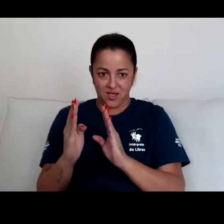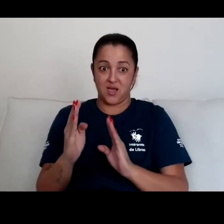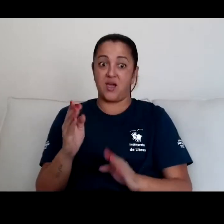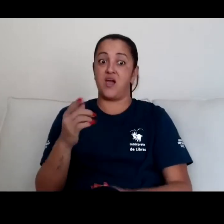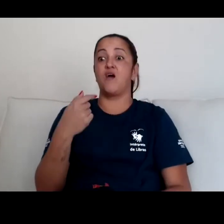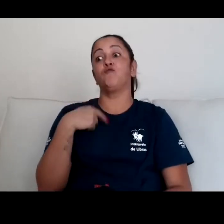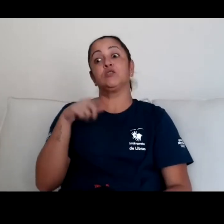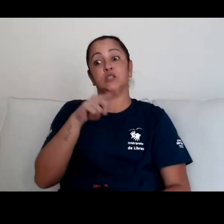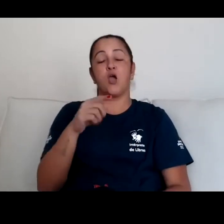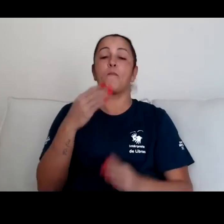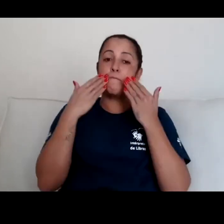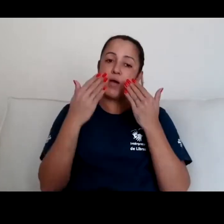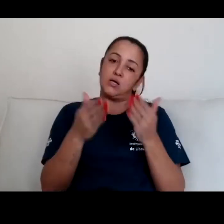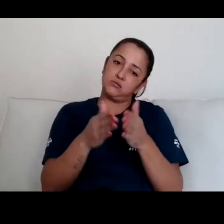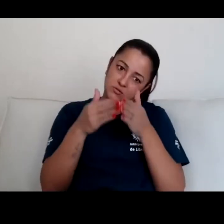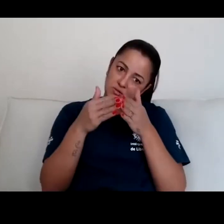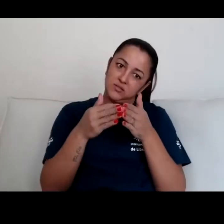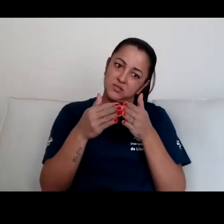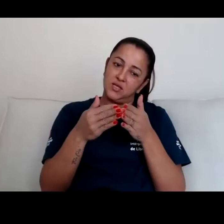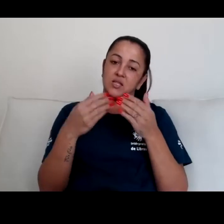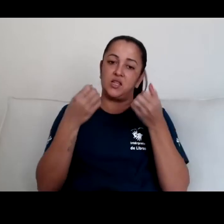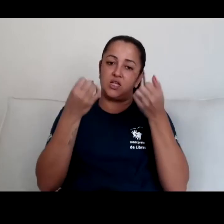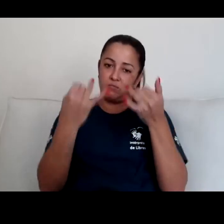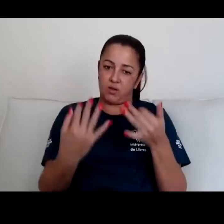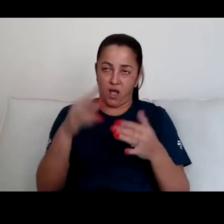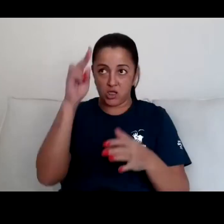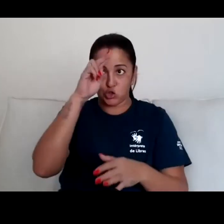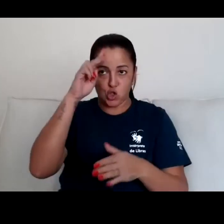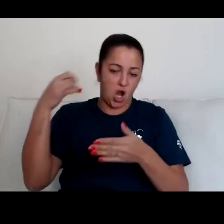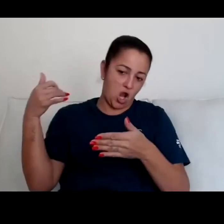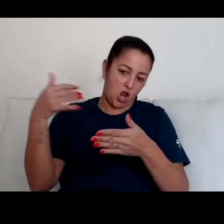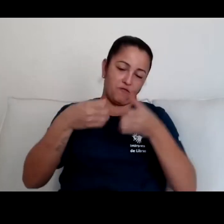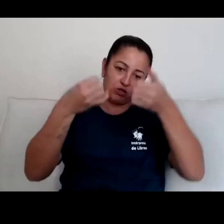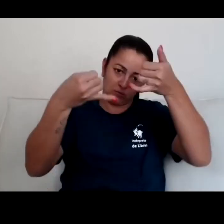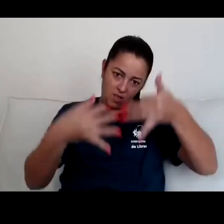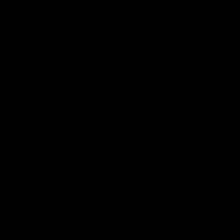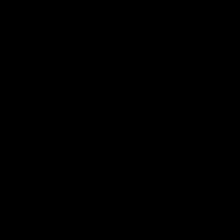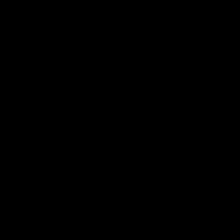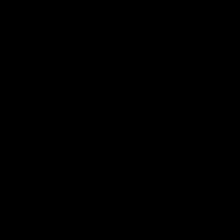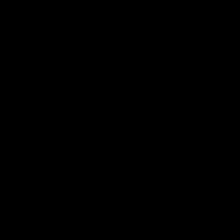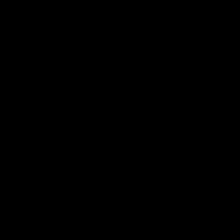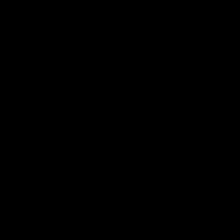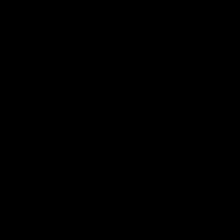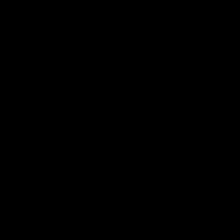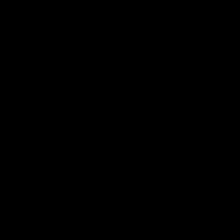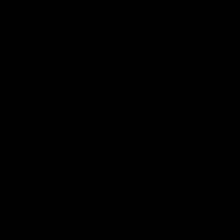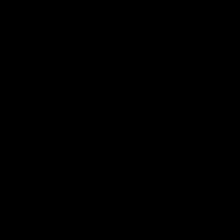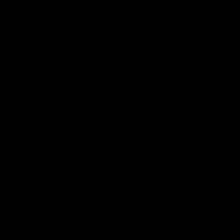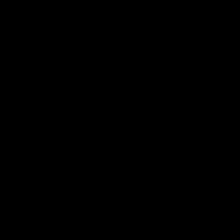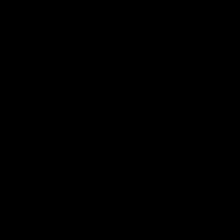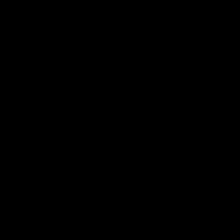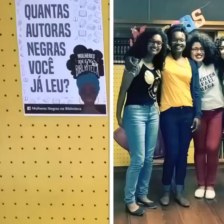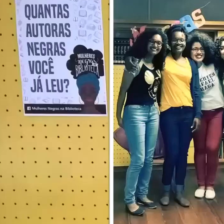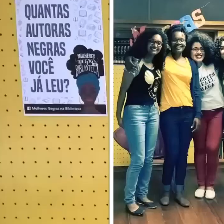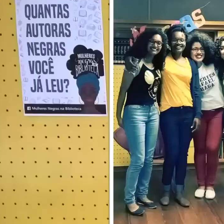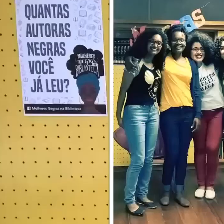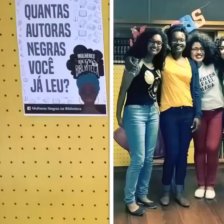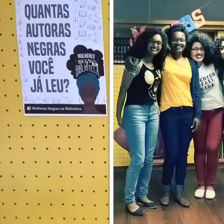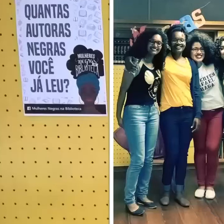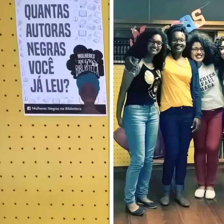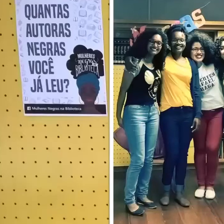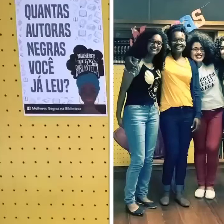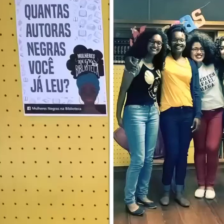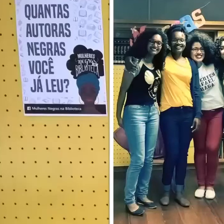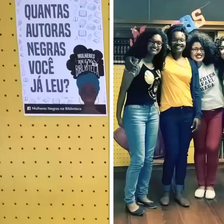conhece o projeto, para eu contar a nossa história aqui. Tudo bem? Bom, Mulheres Negras na Biblioteca é